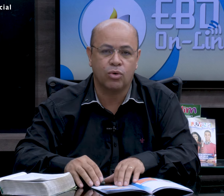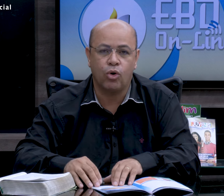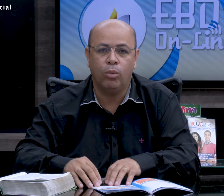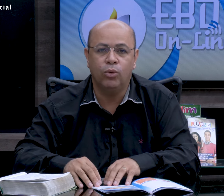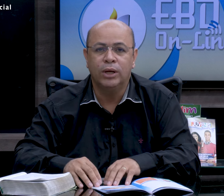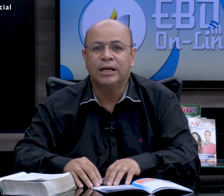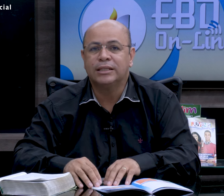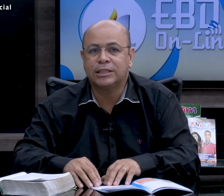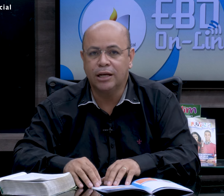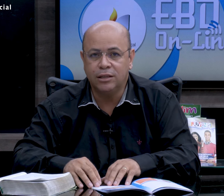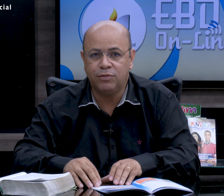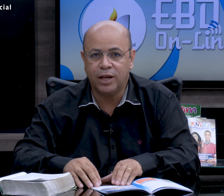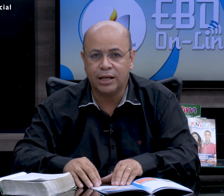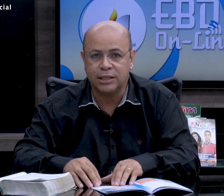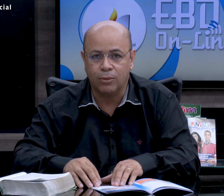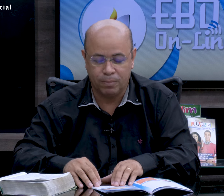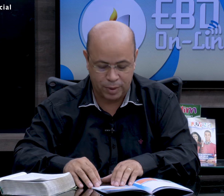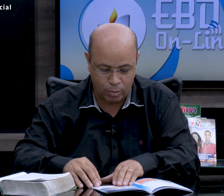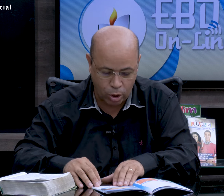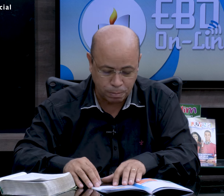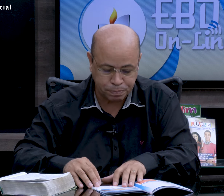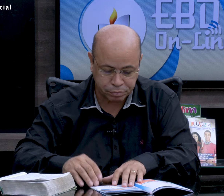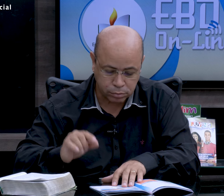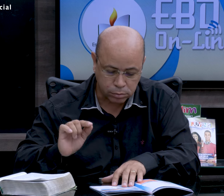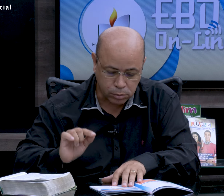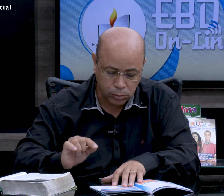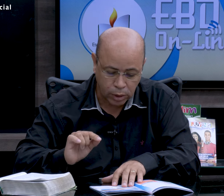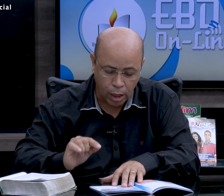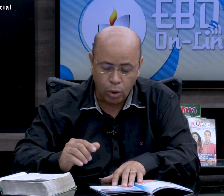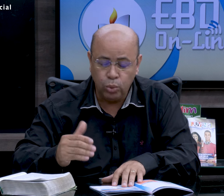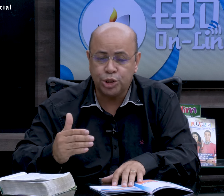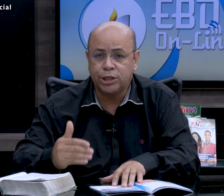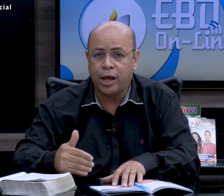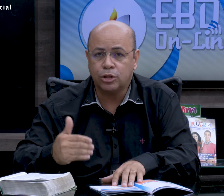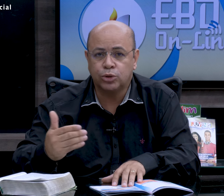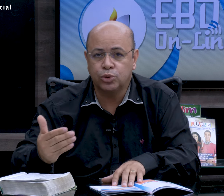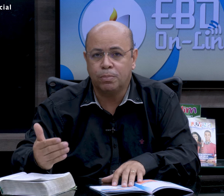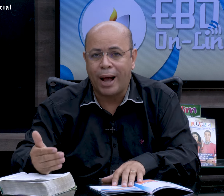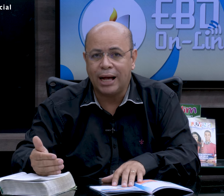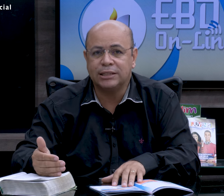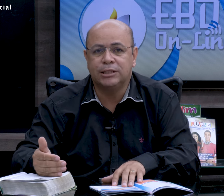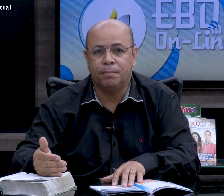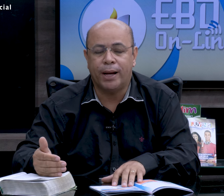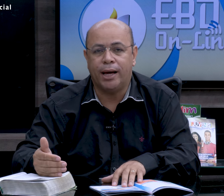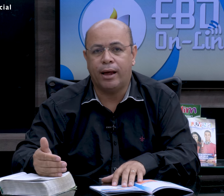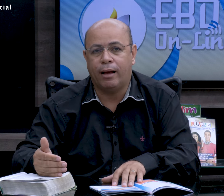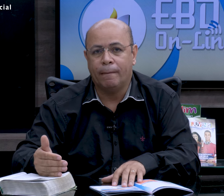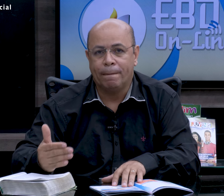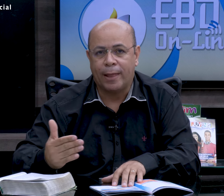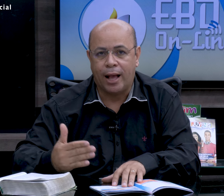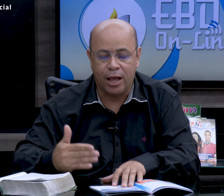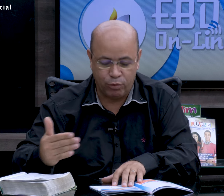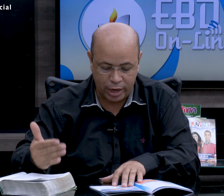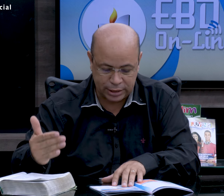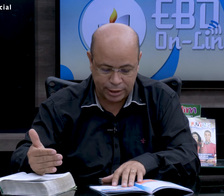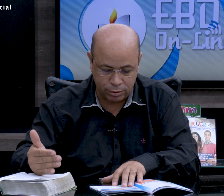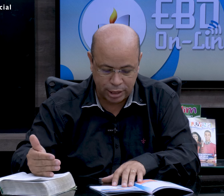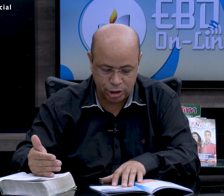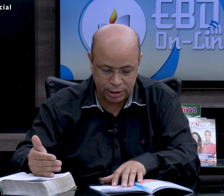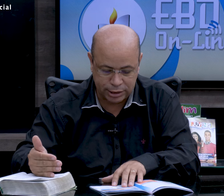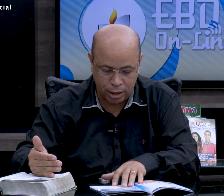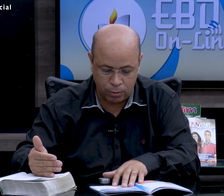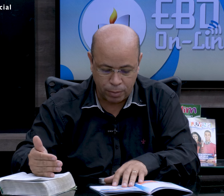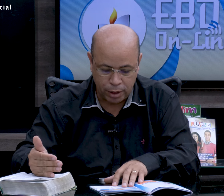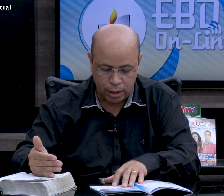conhecida como Santificação tá bom os textos base para a reflexão